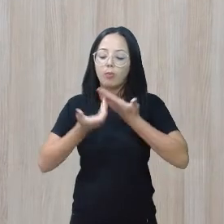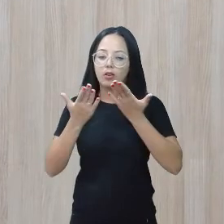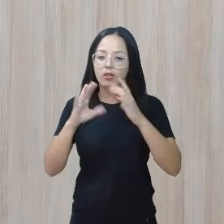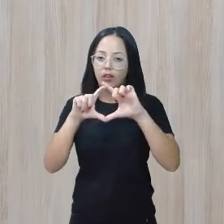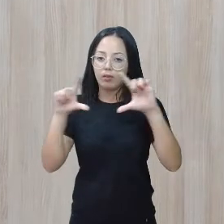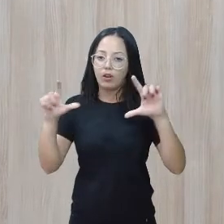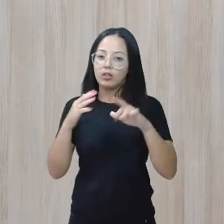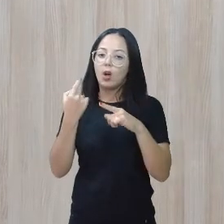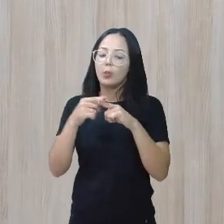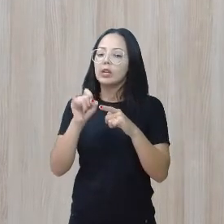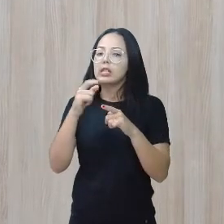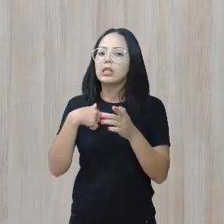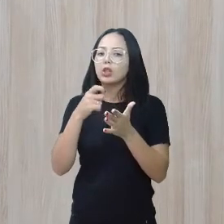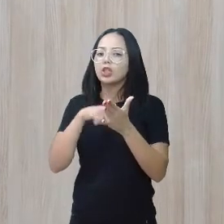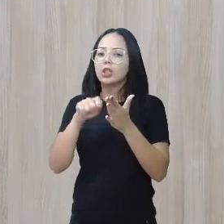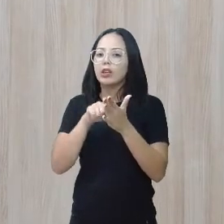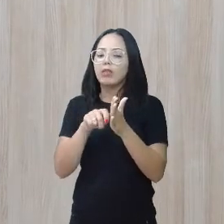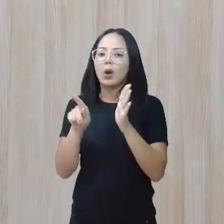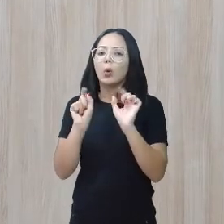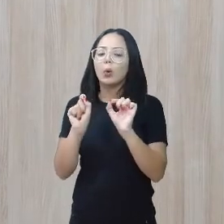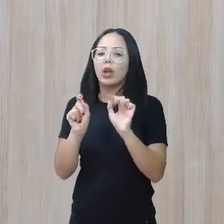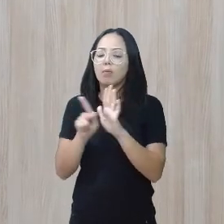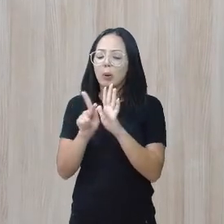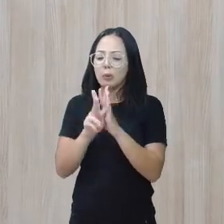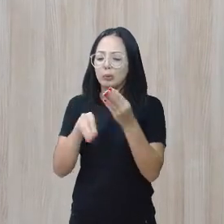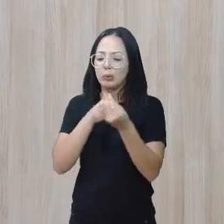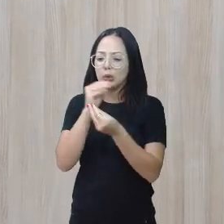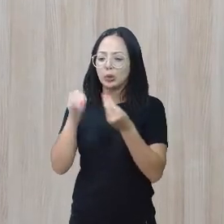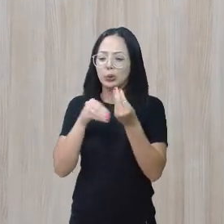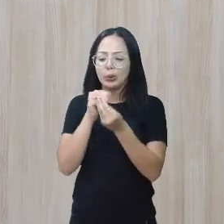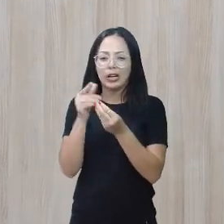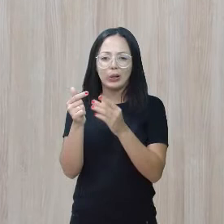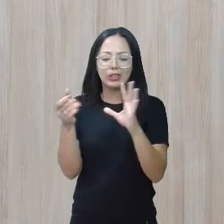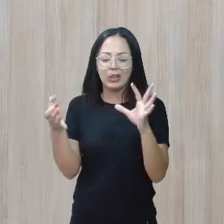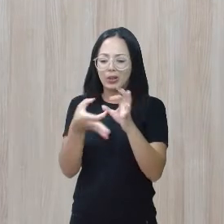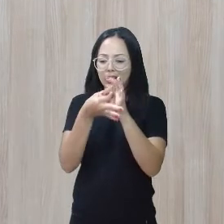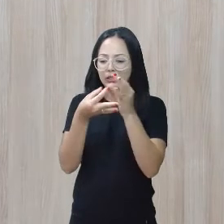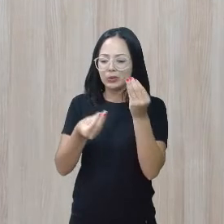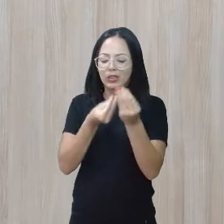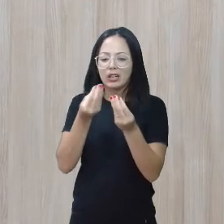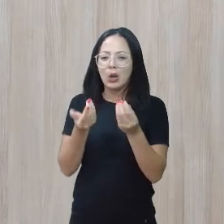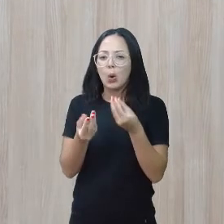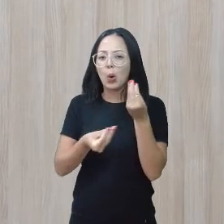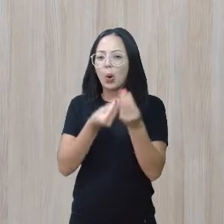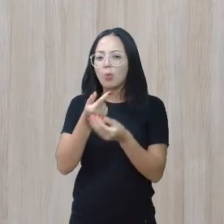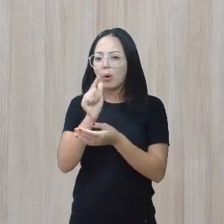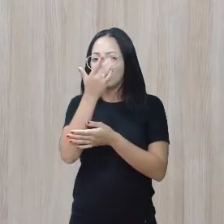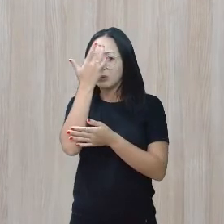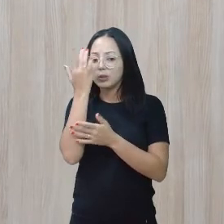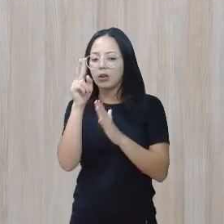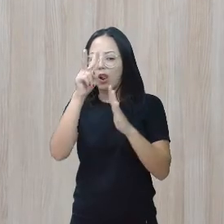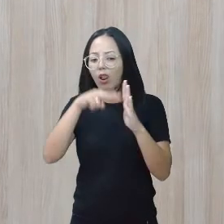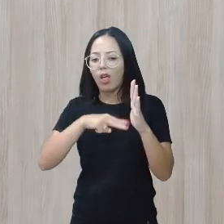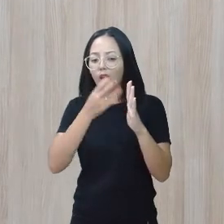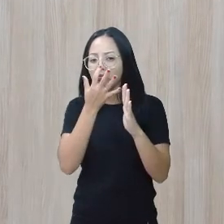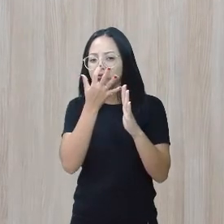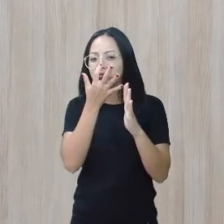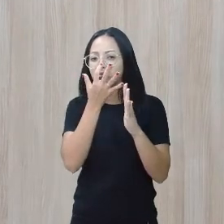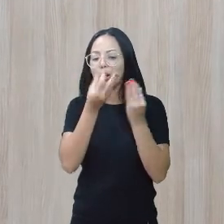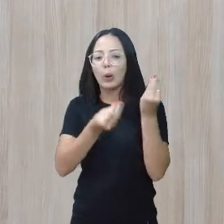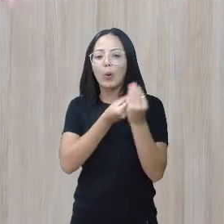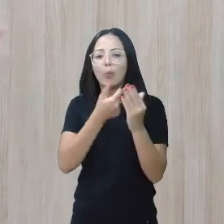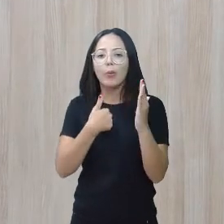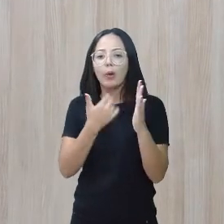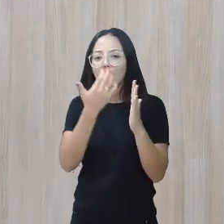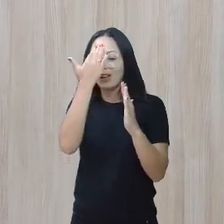frase. Por quê? Se eu escrever uma frase toda bagunçada, sem conectivos, como é que a outra pessoa que está do outro lado vai me entender? Como é que eu mesmo